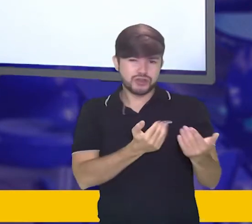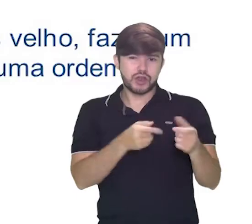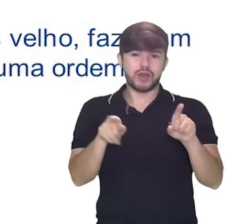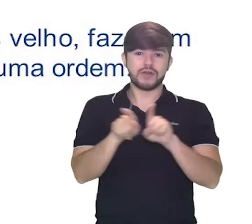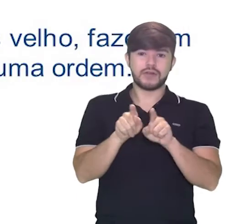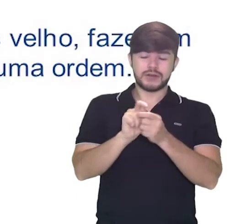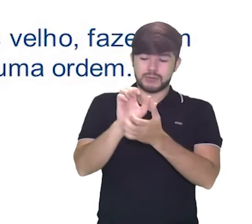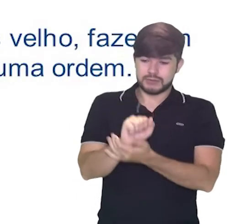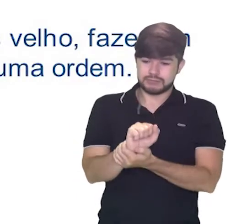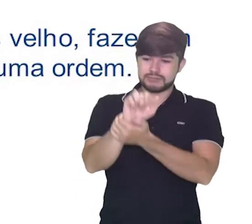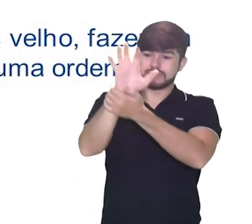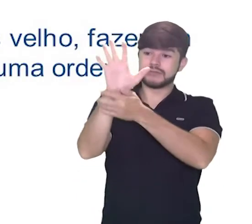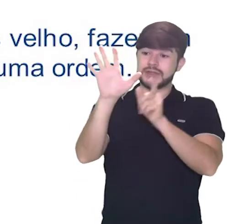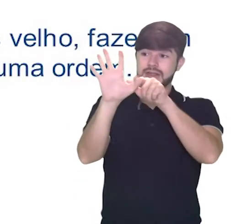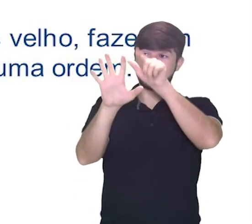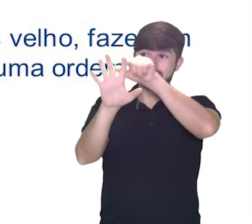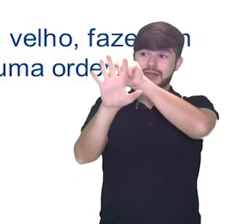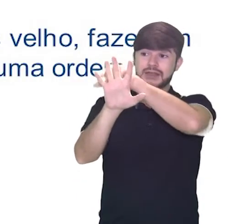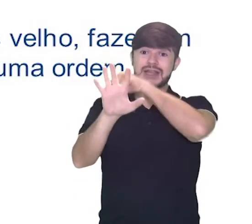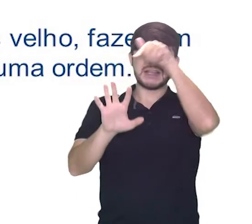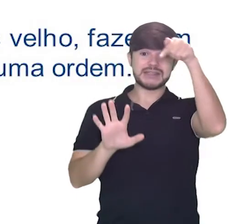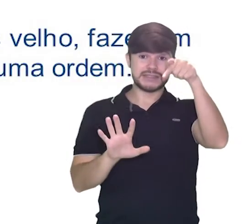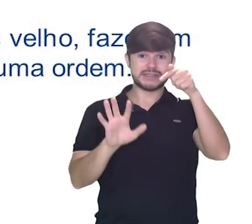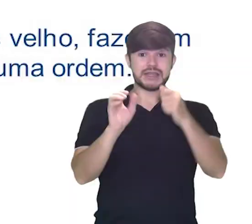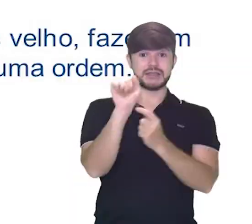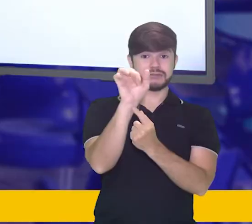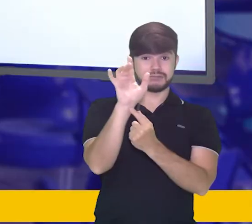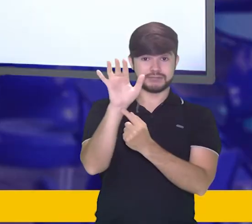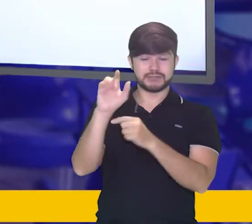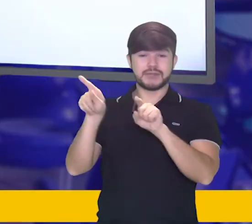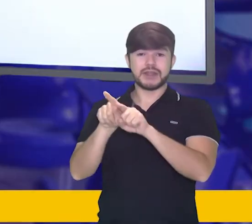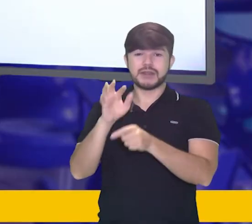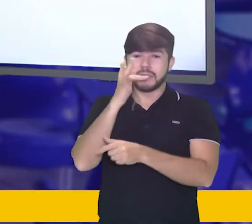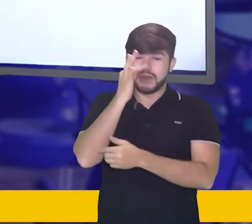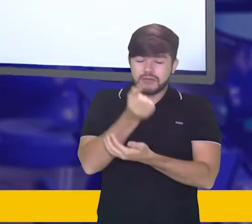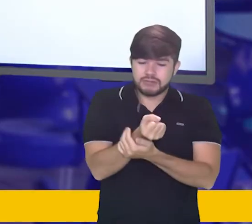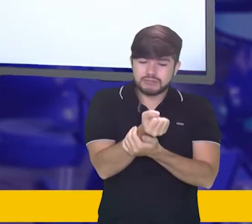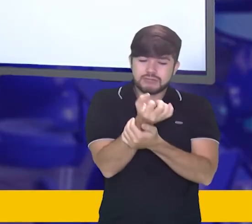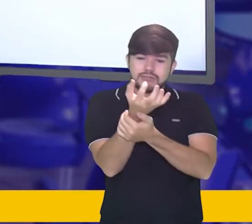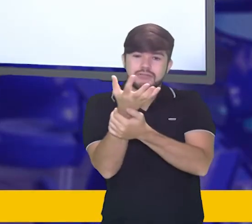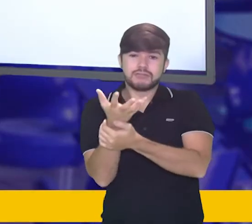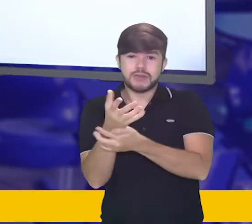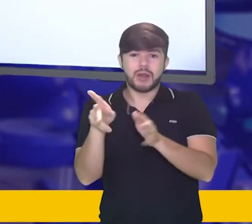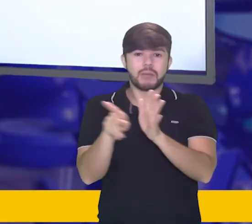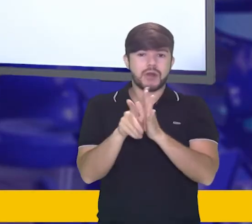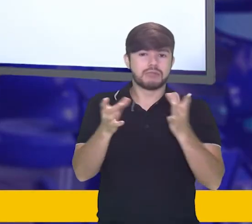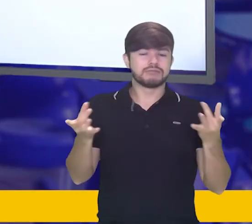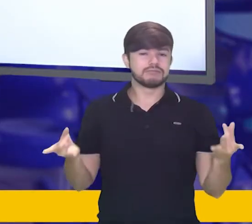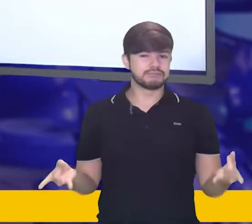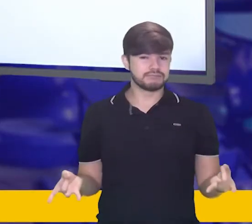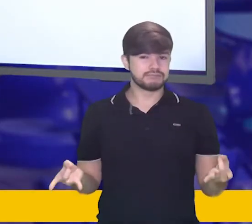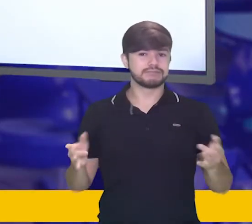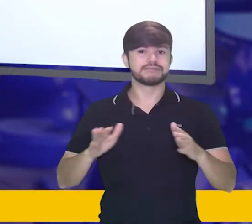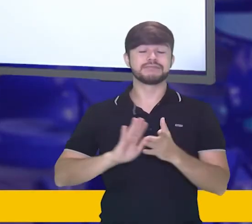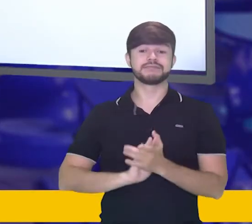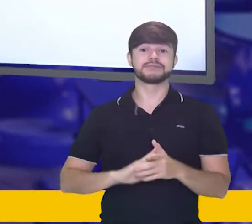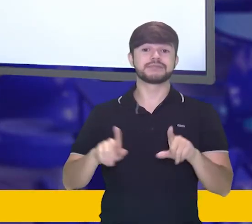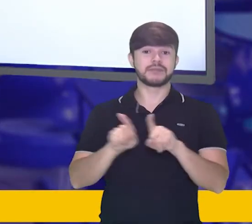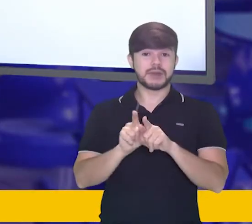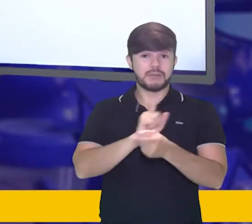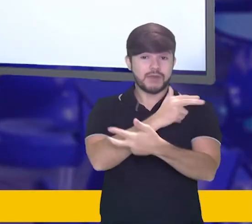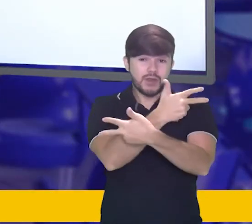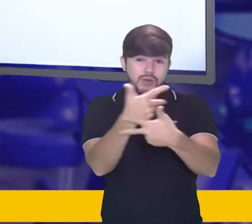jovem, castiçal e a flor de lótus, em religiões orientais, como o hinduísmo, entre